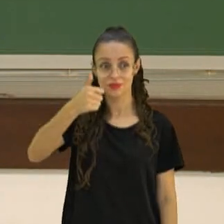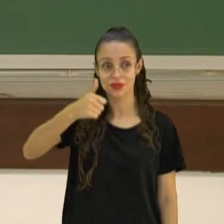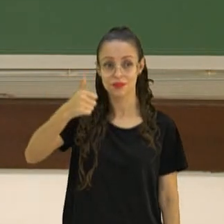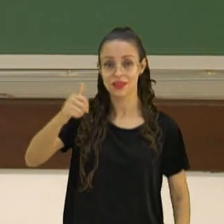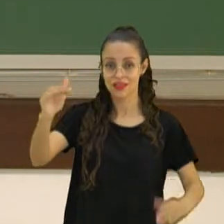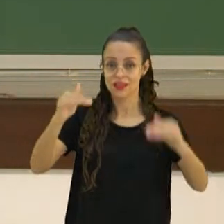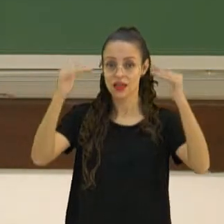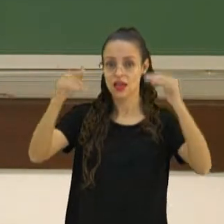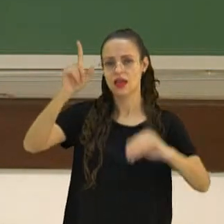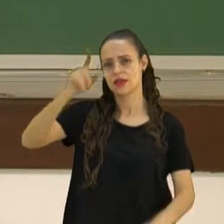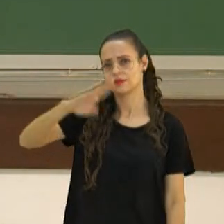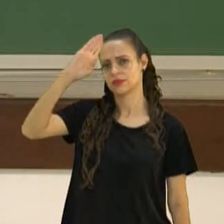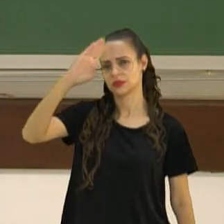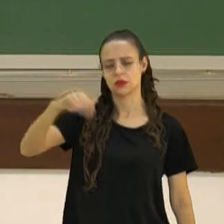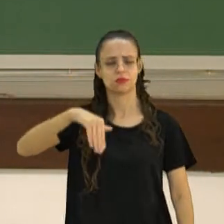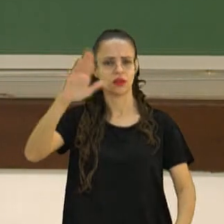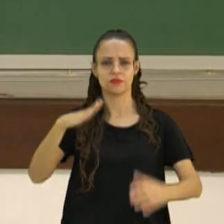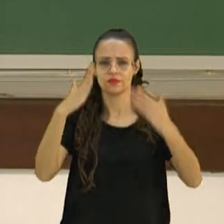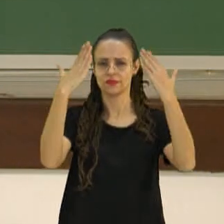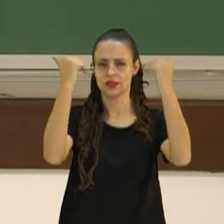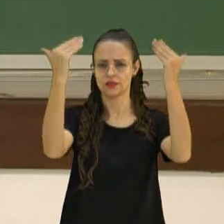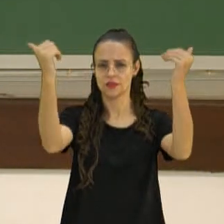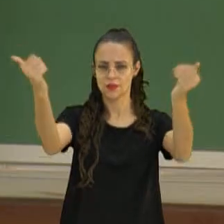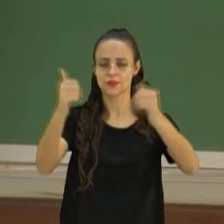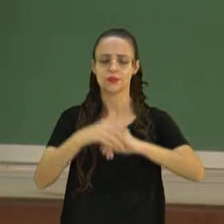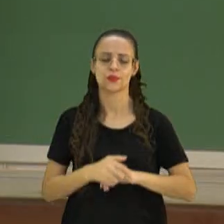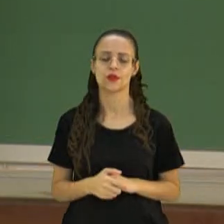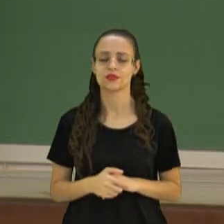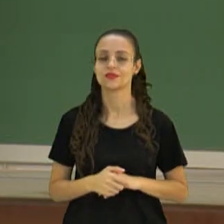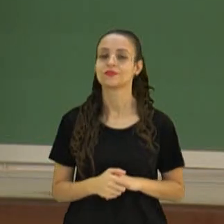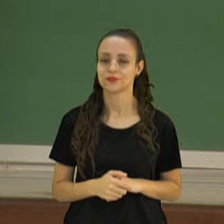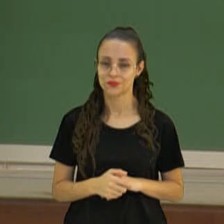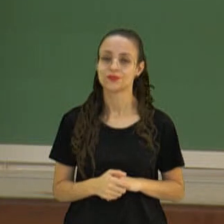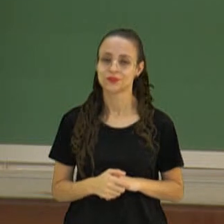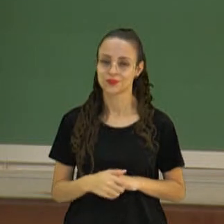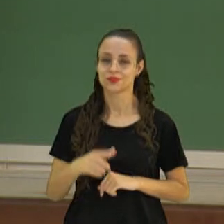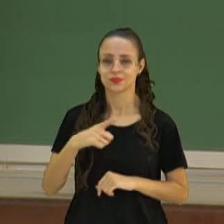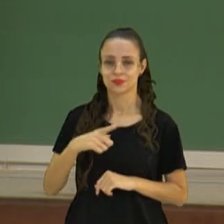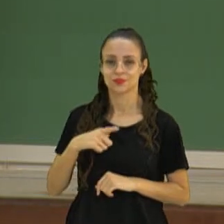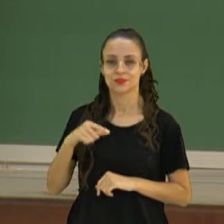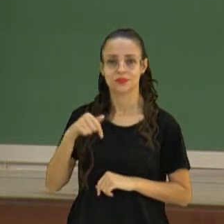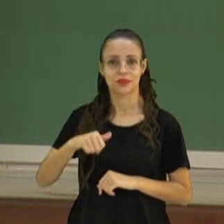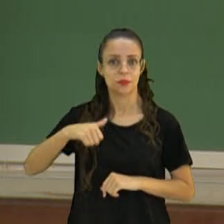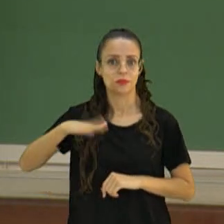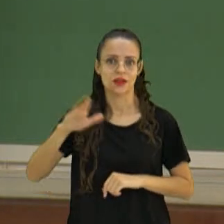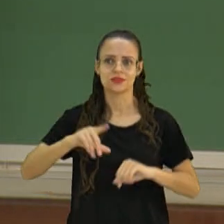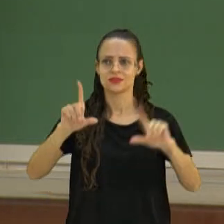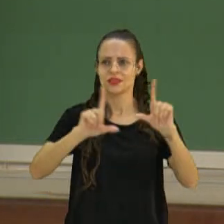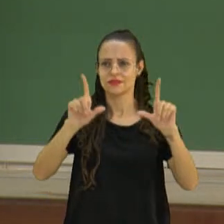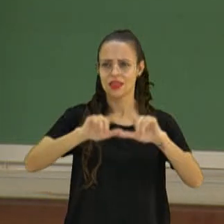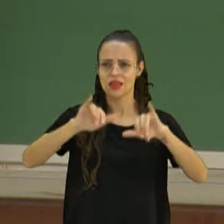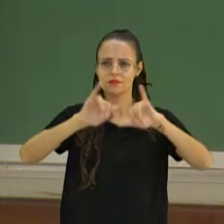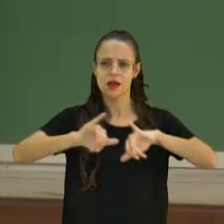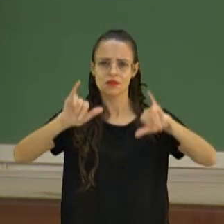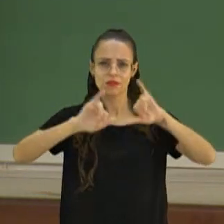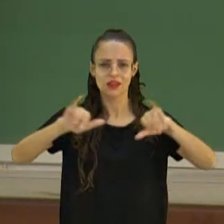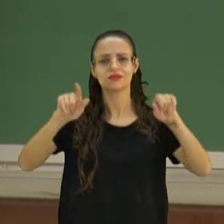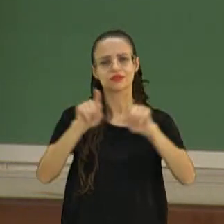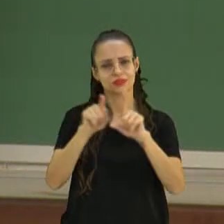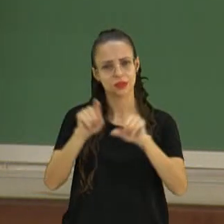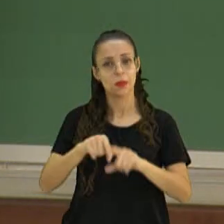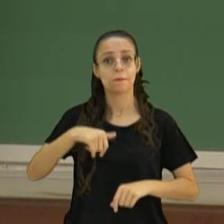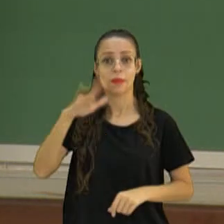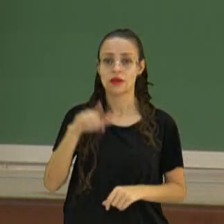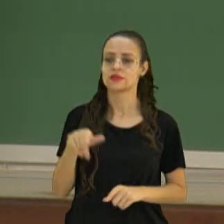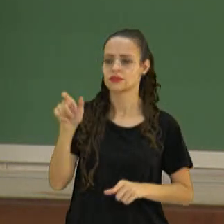superior ali, né? São as 3 mais populares, as 3 principais, que envolvem aí maior cobertura midiática também, né? Tem mais